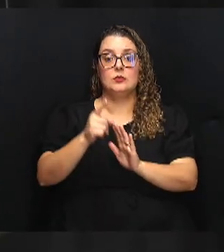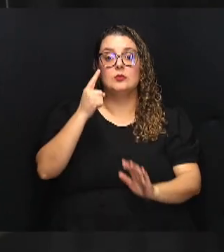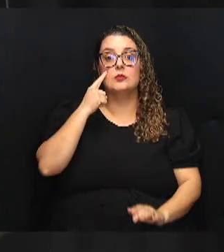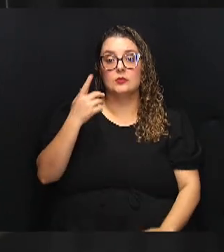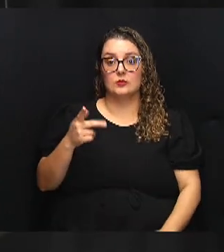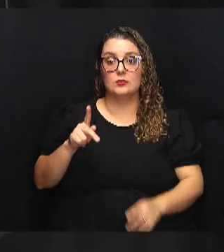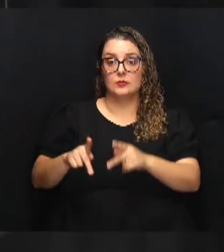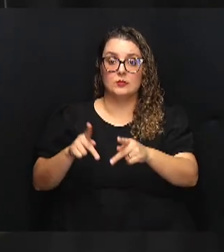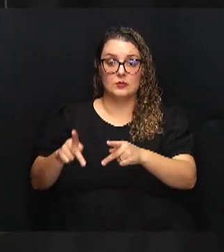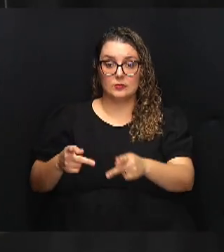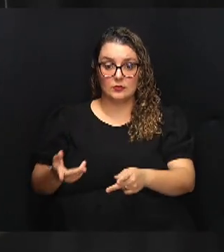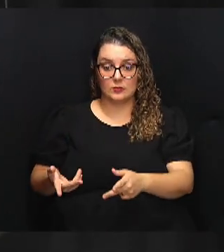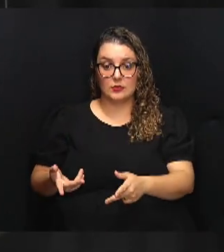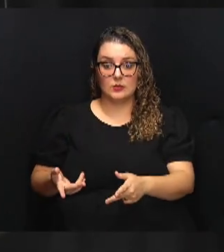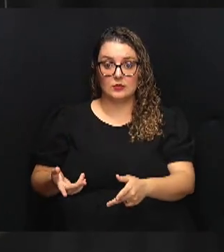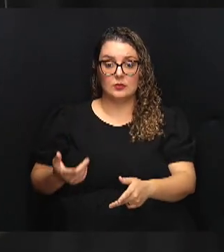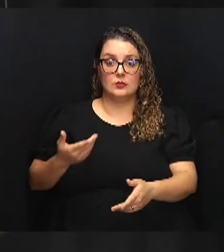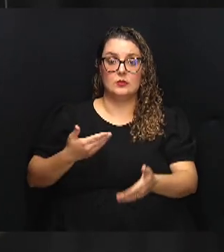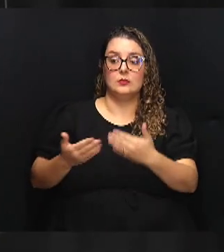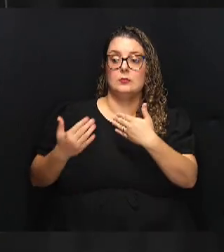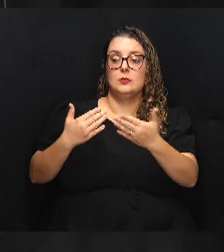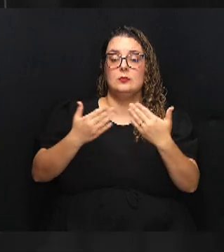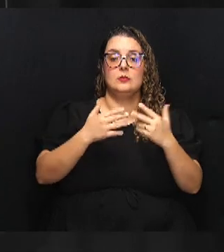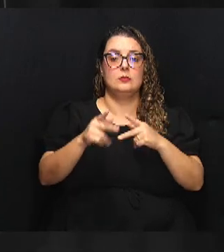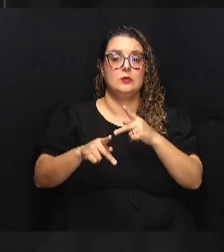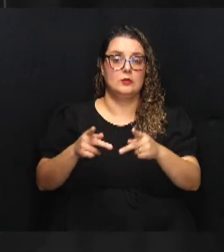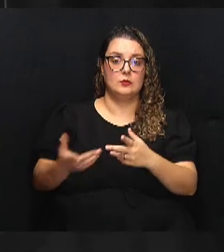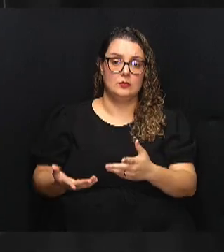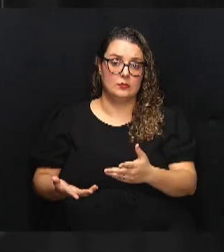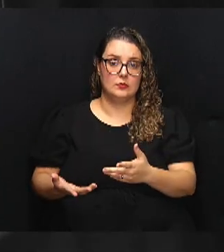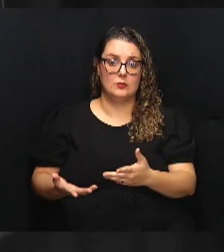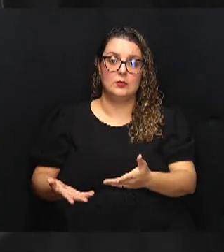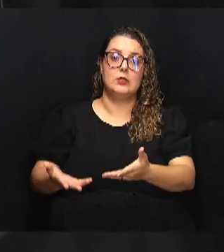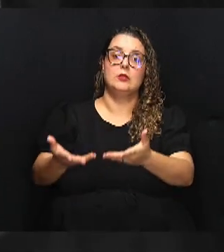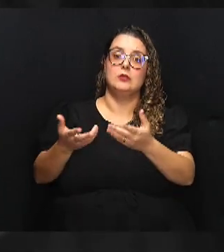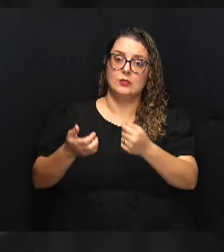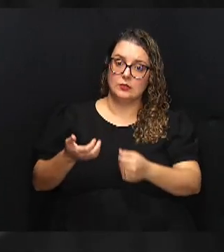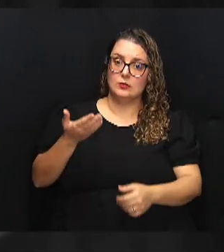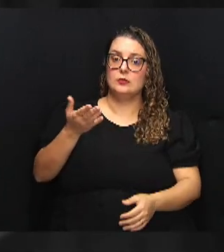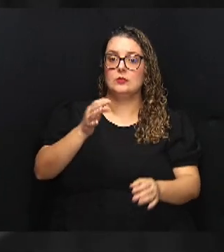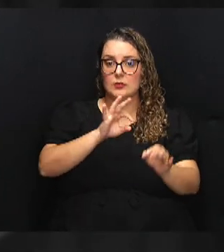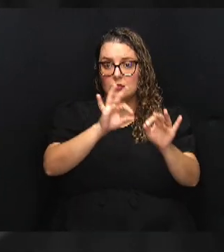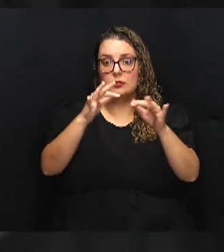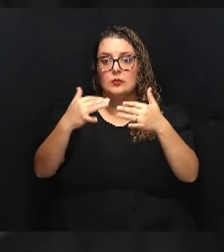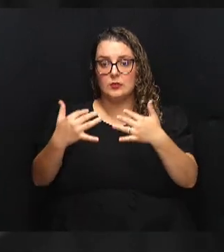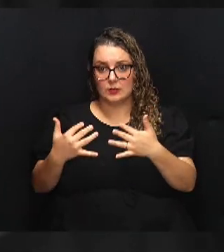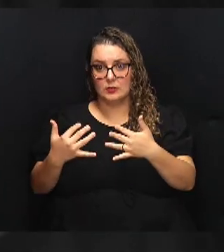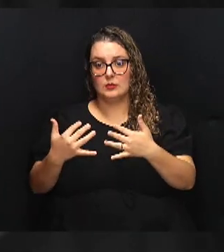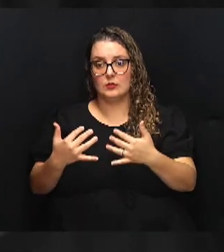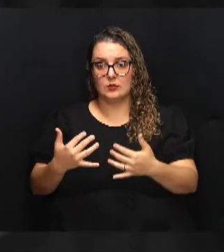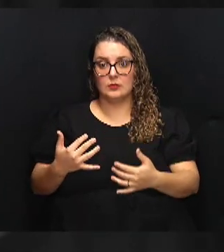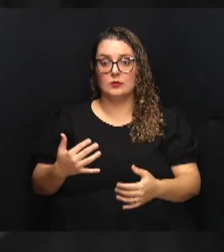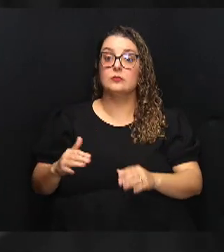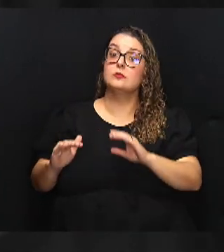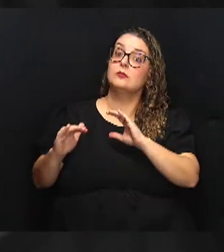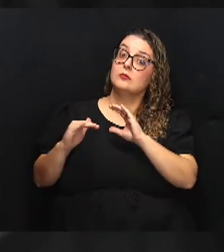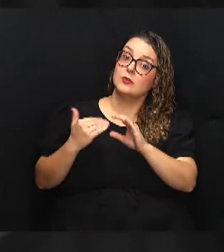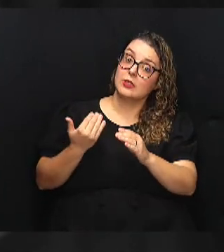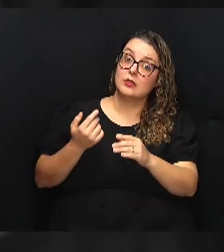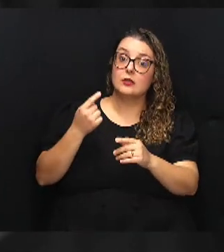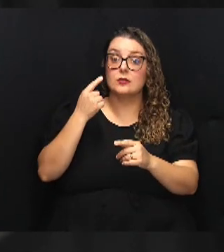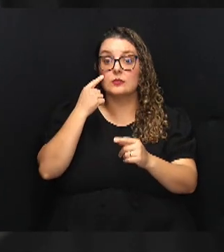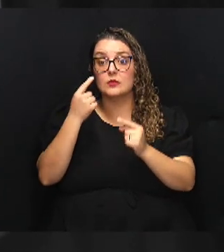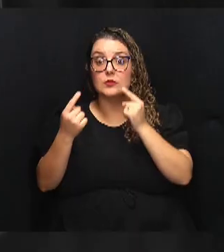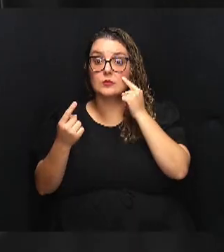das pessoas, né? A gente interage muito com a população, então convido você que está nos assistindo para que nos mande, né,